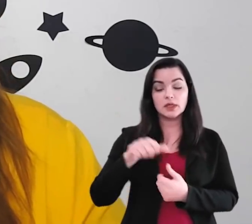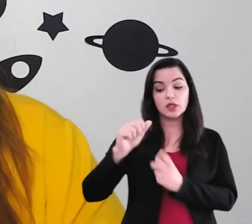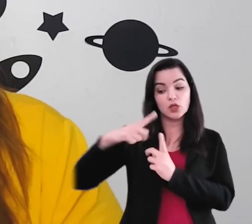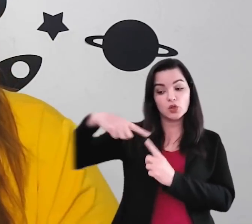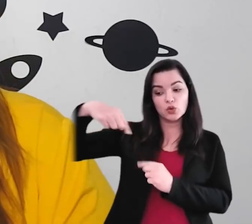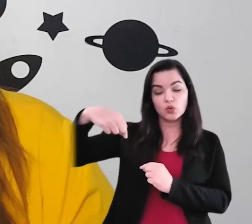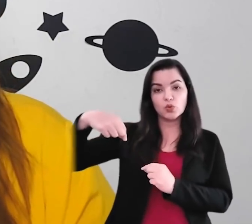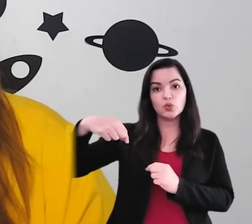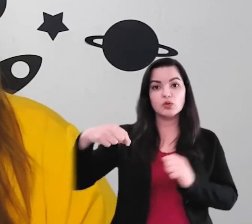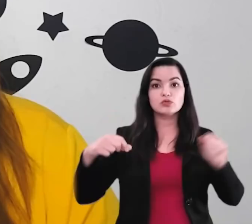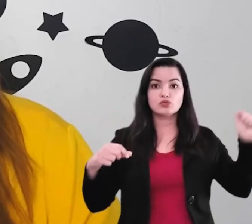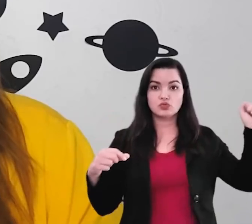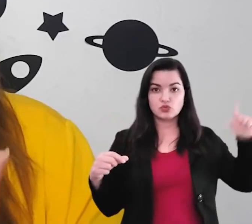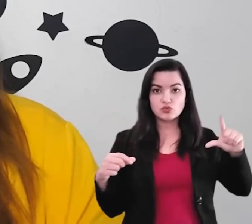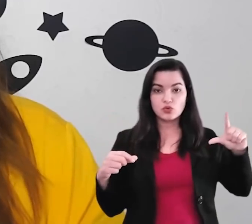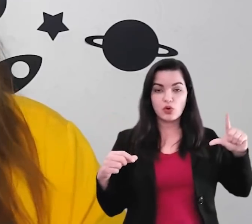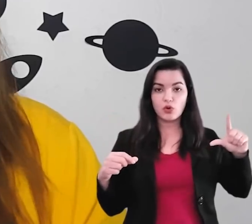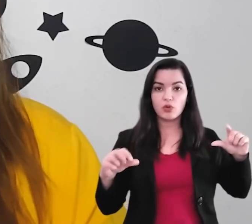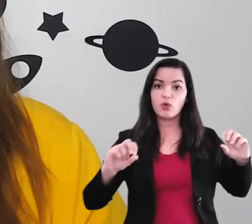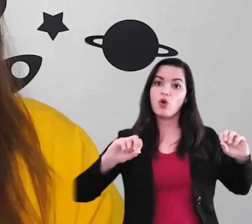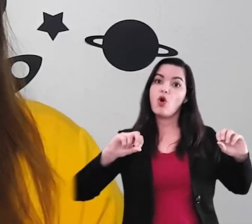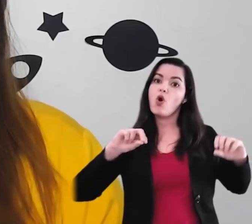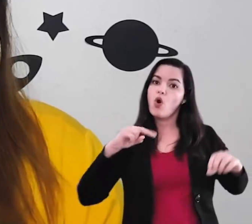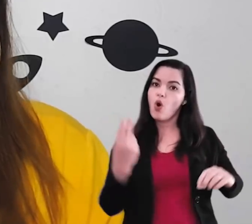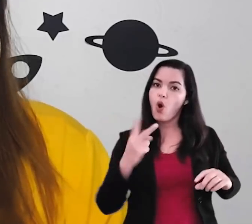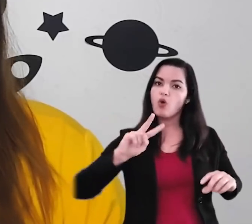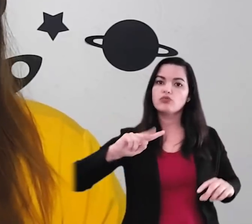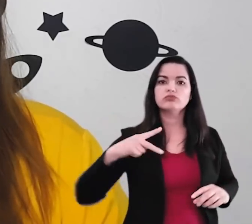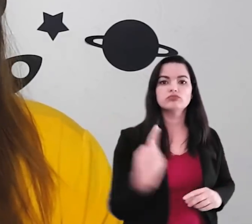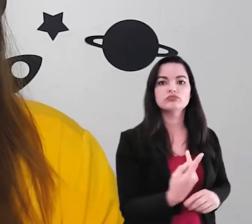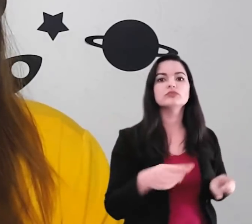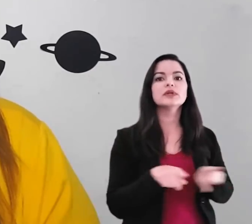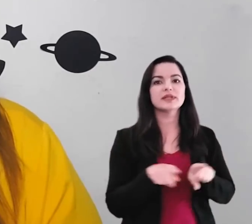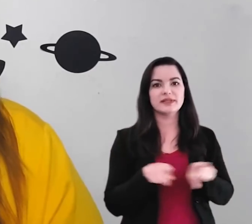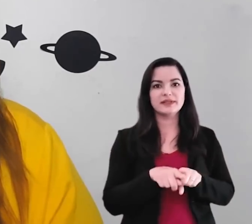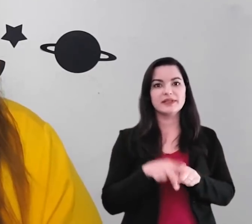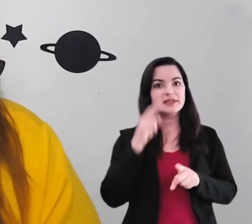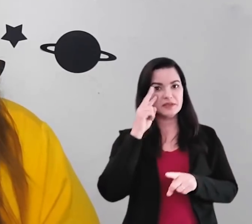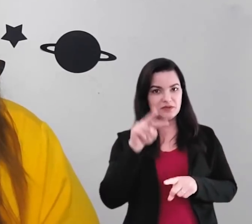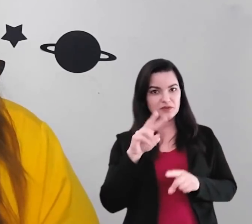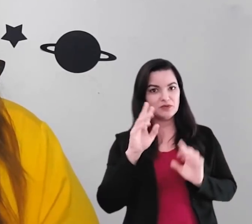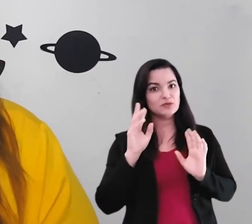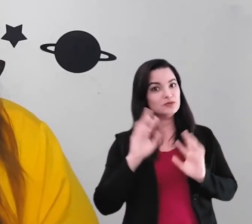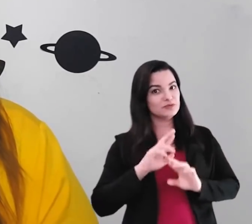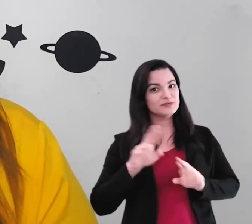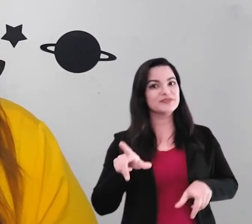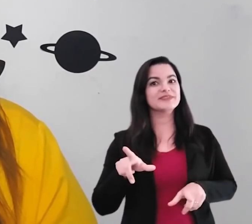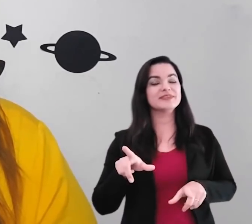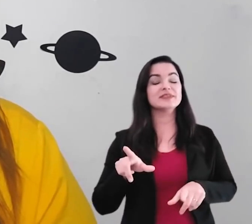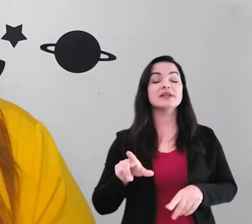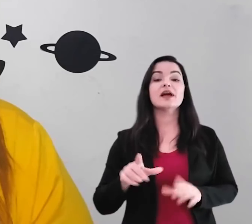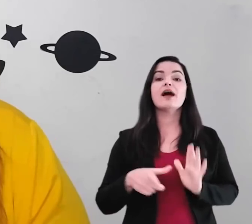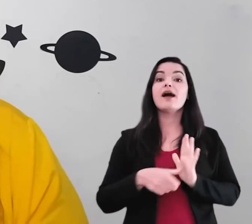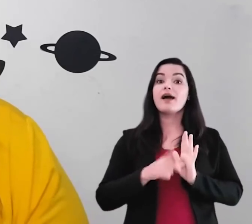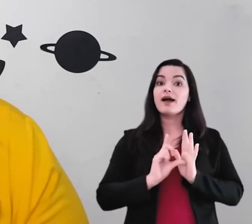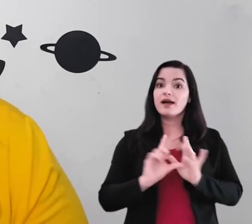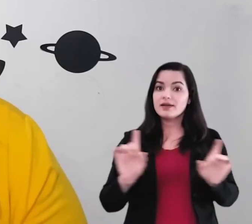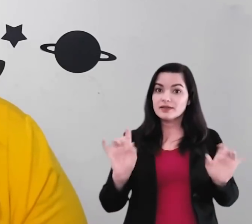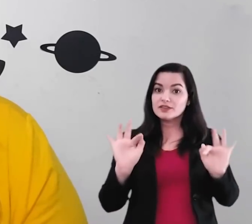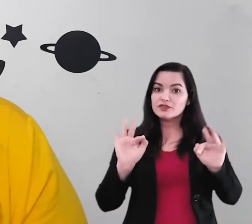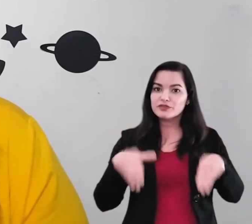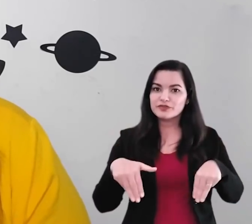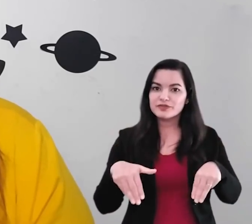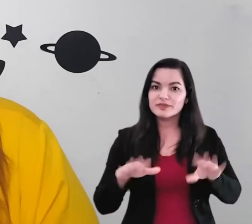da Terra e da Lua, que vocês viram que tem diferença, não é mesmo? Mas antes de terminar, antes de